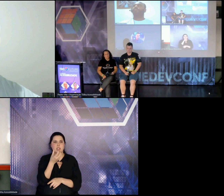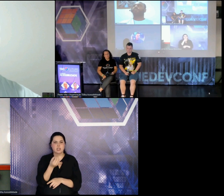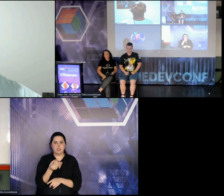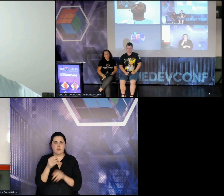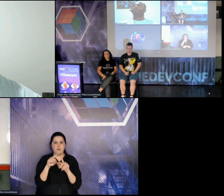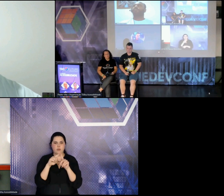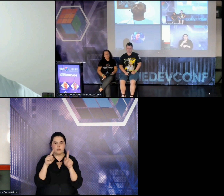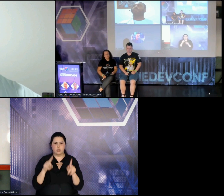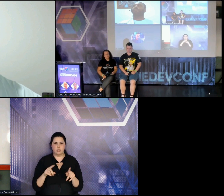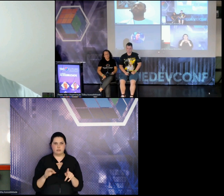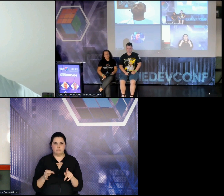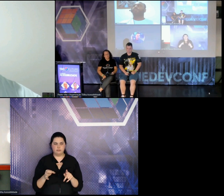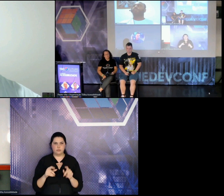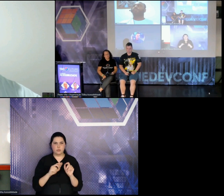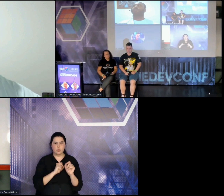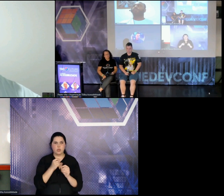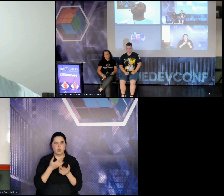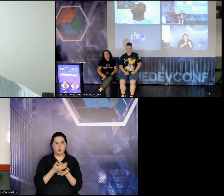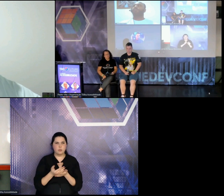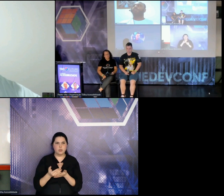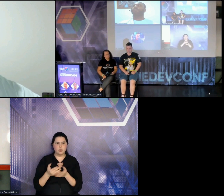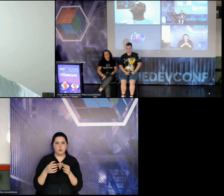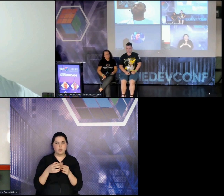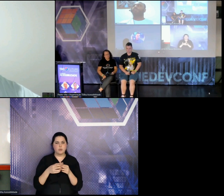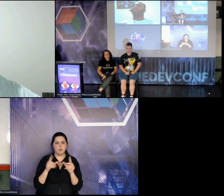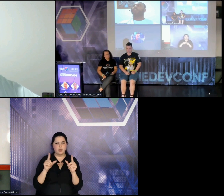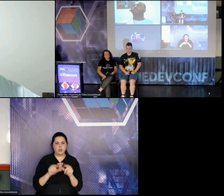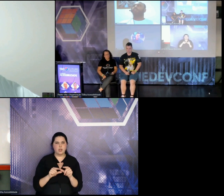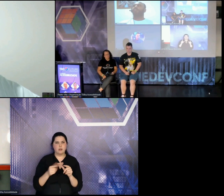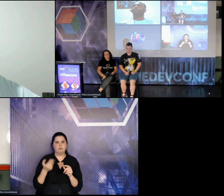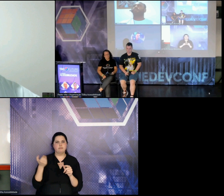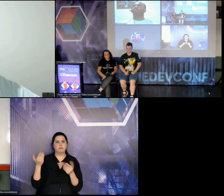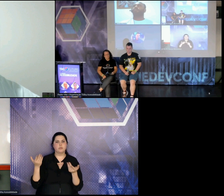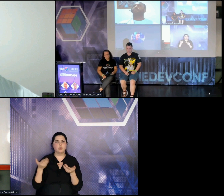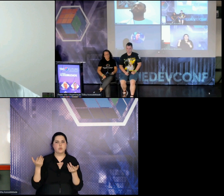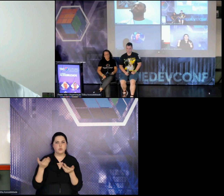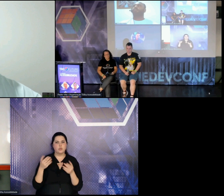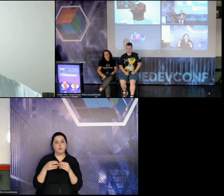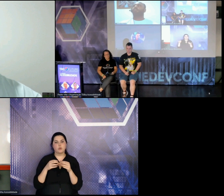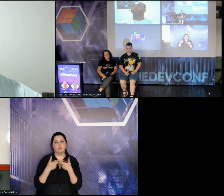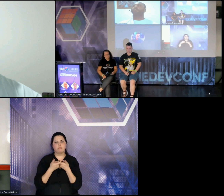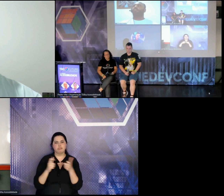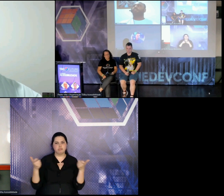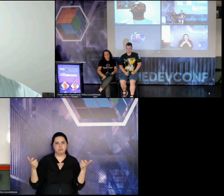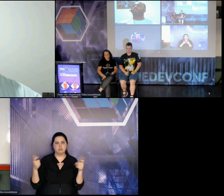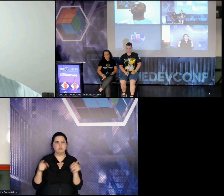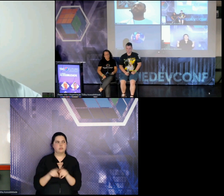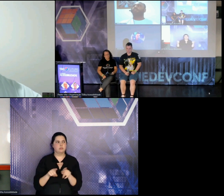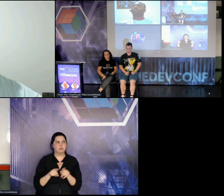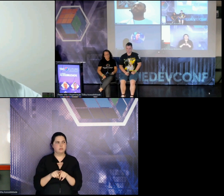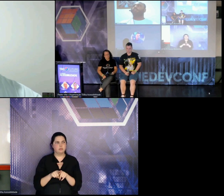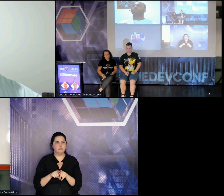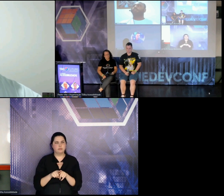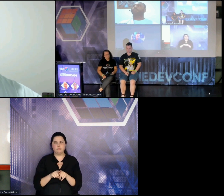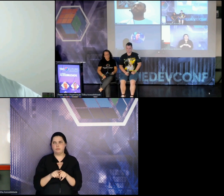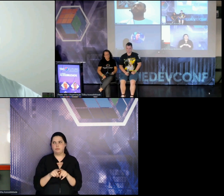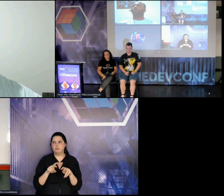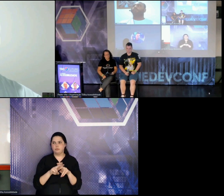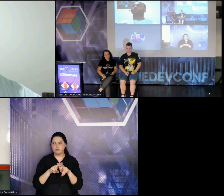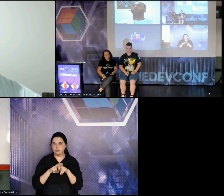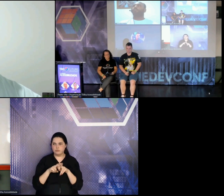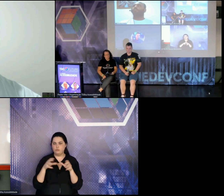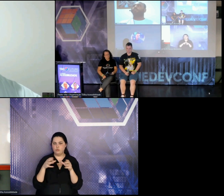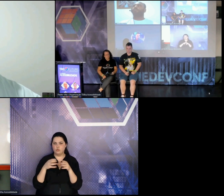então o que a gente começou com um time pequenininho lá atrás, hoje está um time enorme, foi justamente porque o